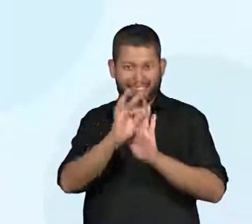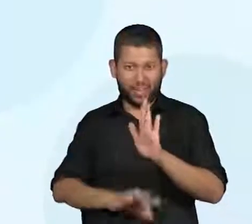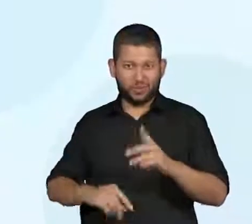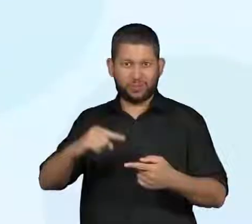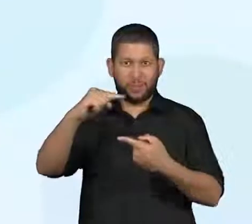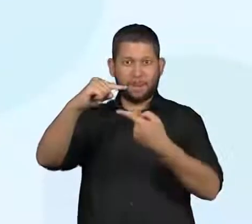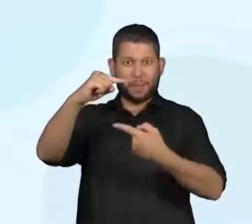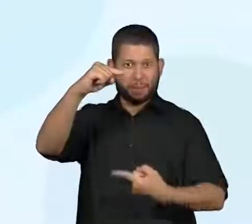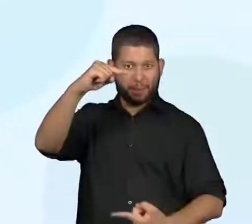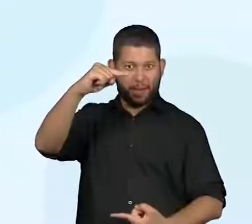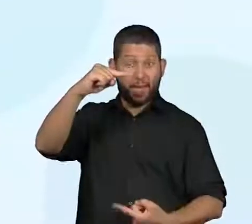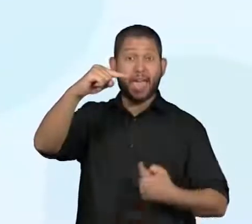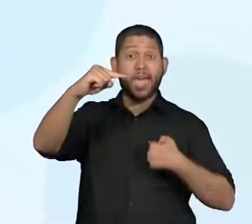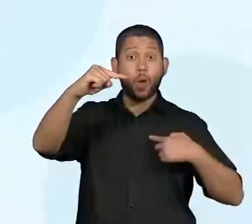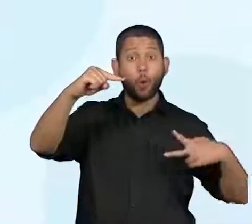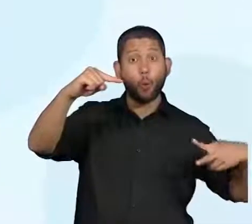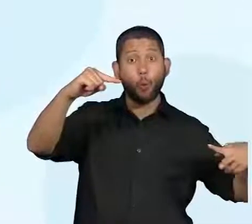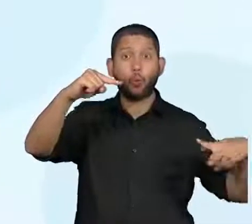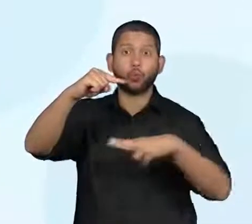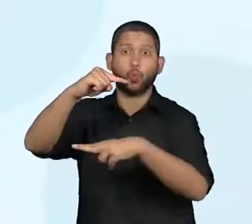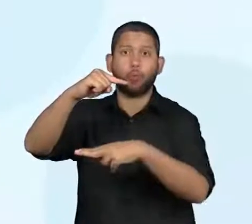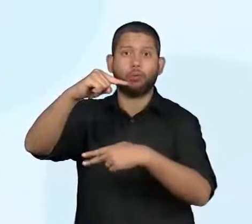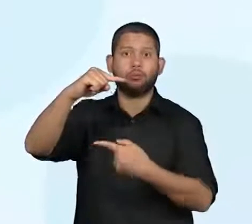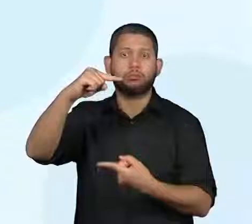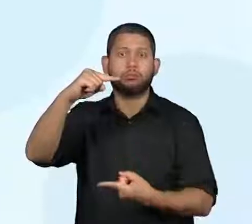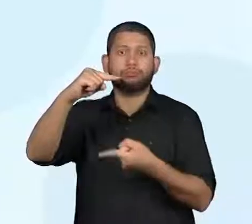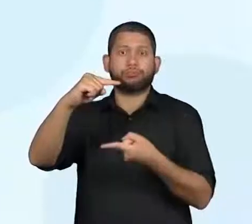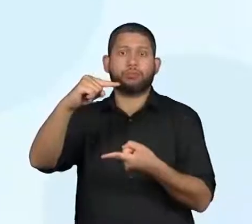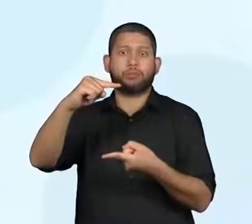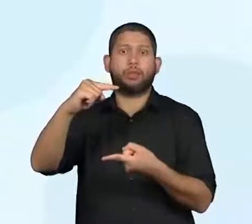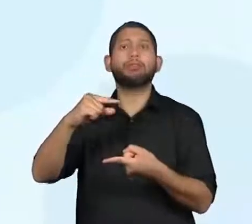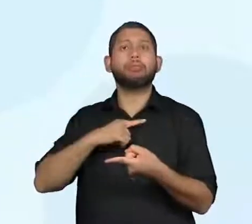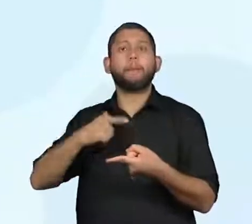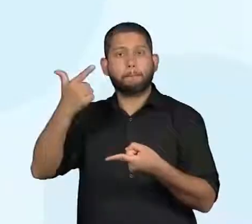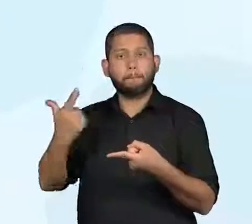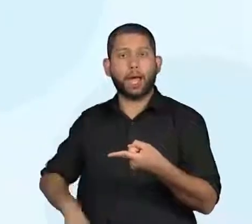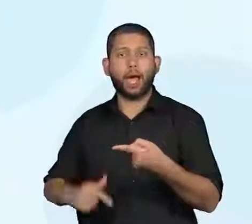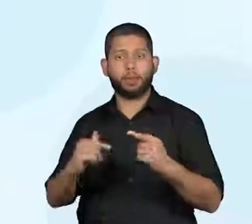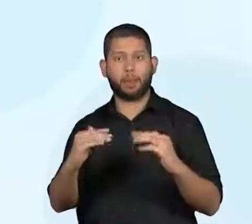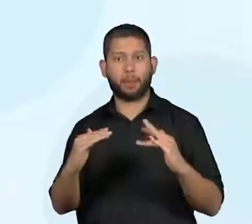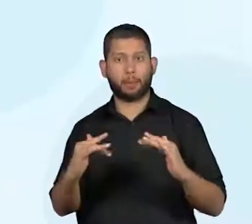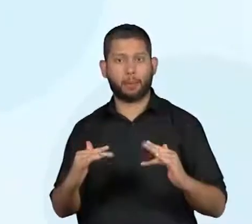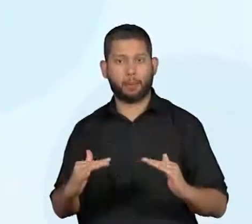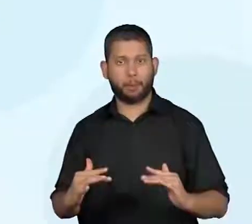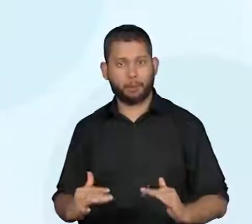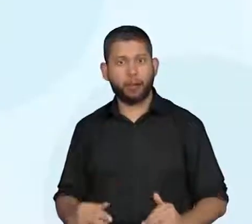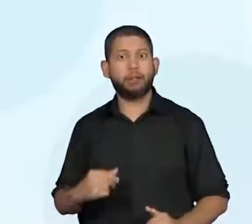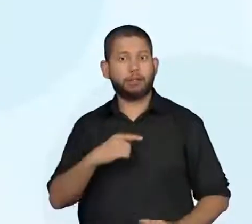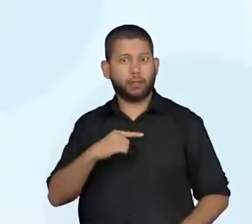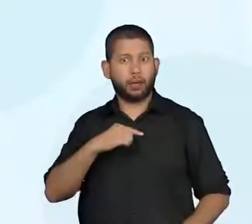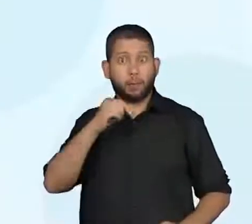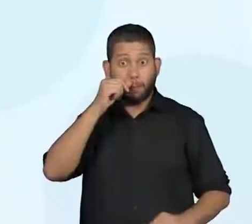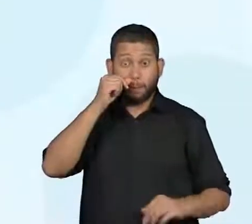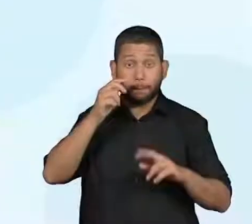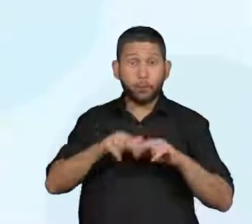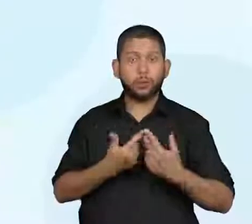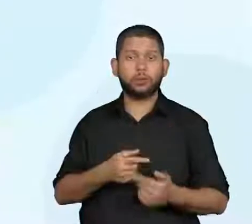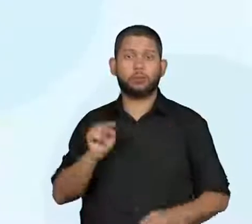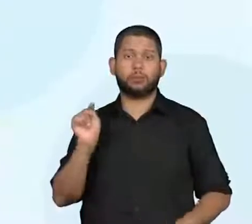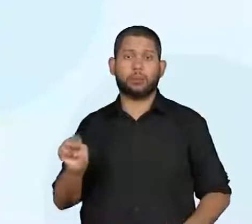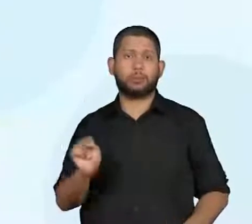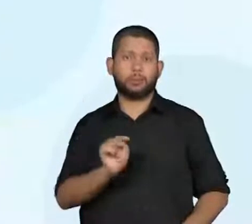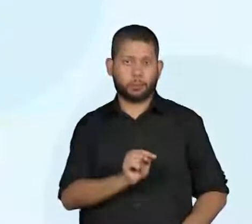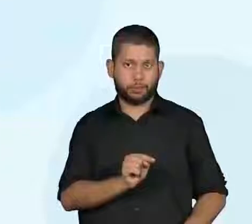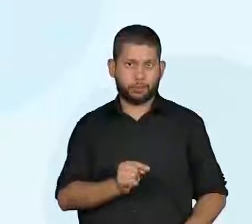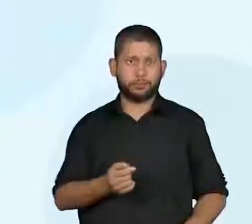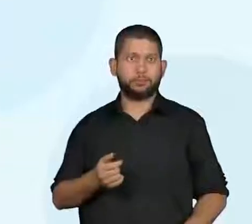Eu apenas quis exemplificar o início diferenciado aqui, que são